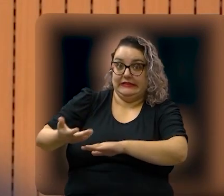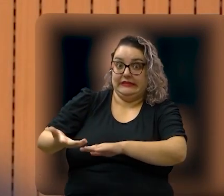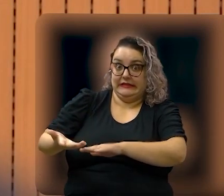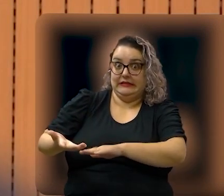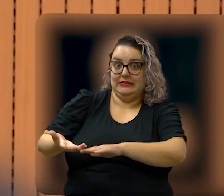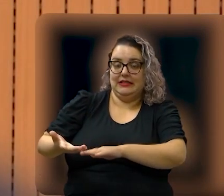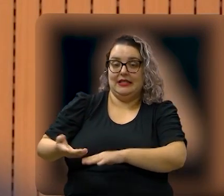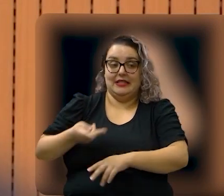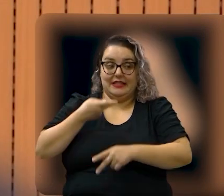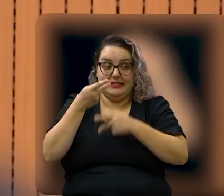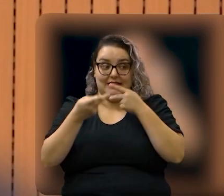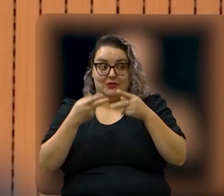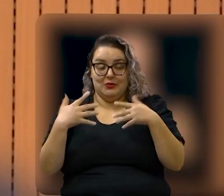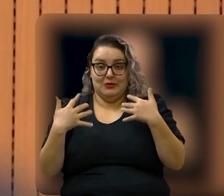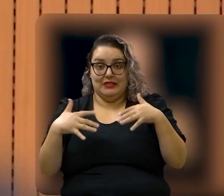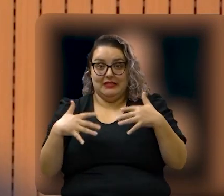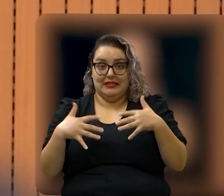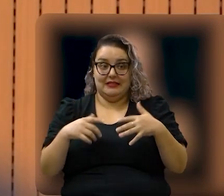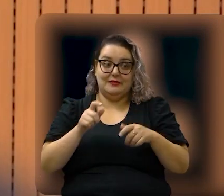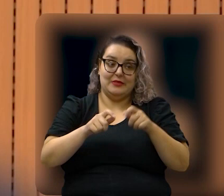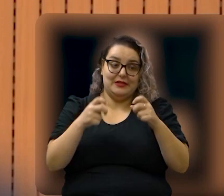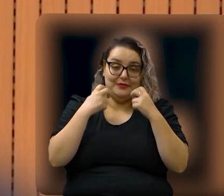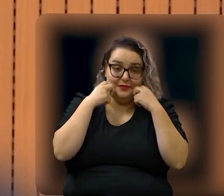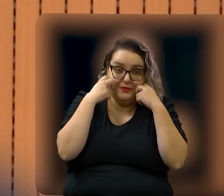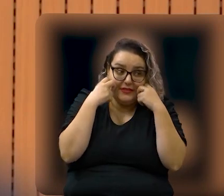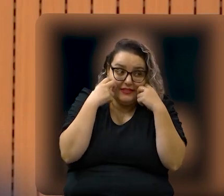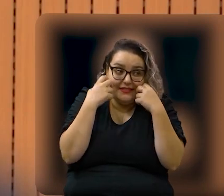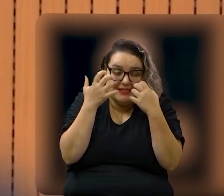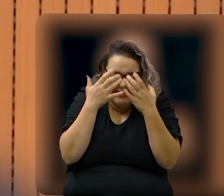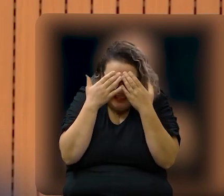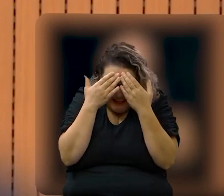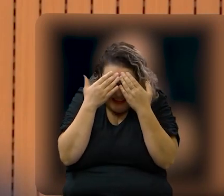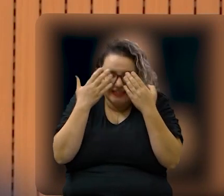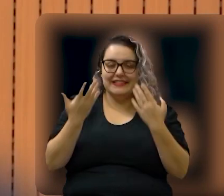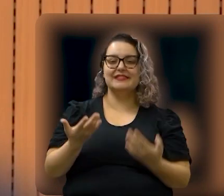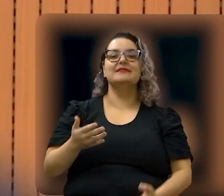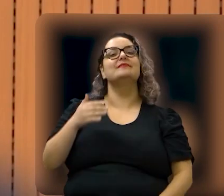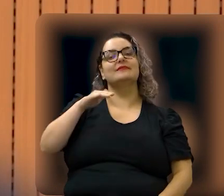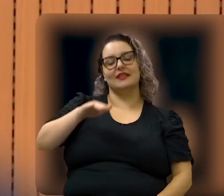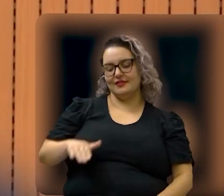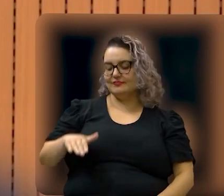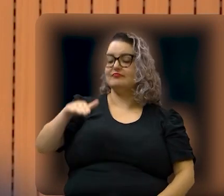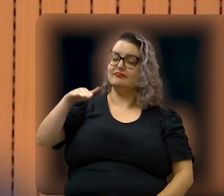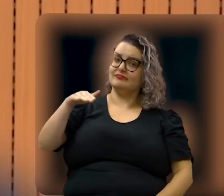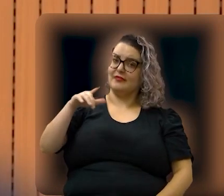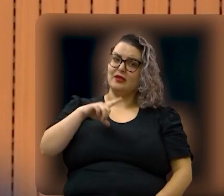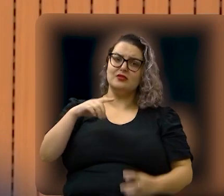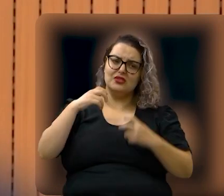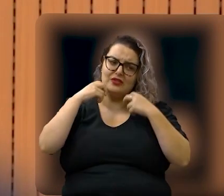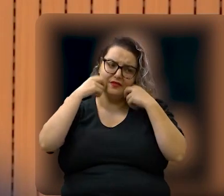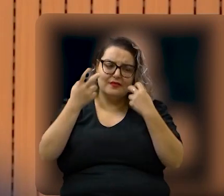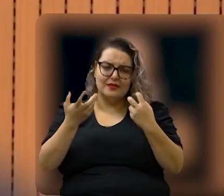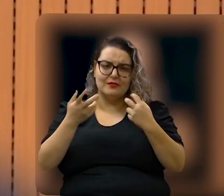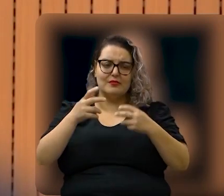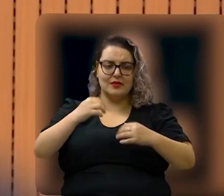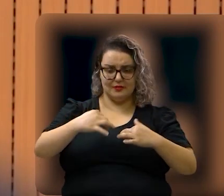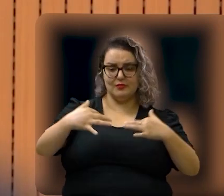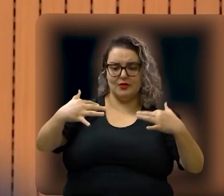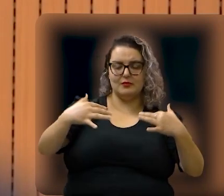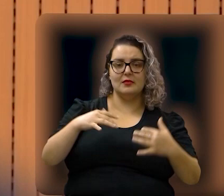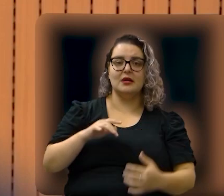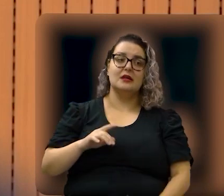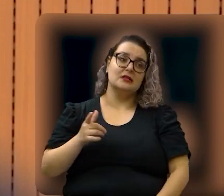no púlpito e você tem que falar né Tem muita gente que tem vergonha de falar em público desde criança eu tive vergonha de falar